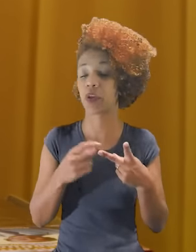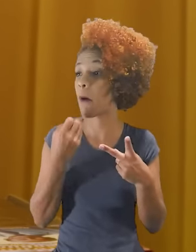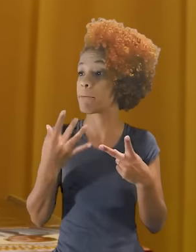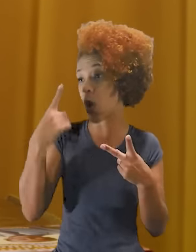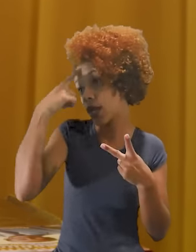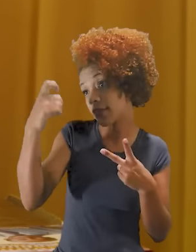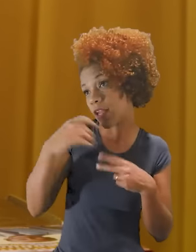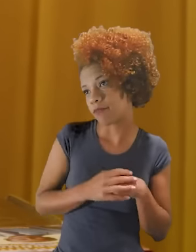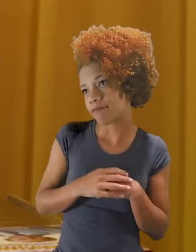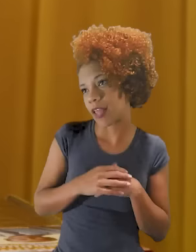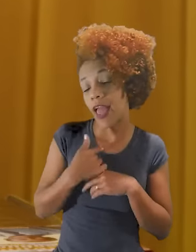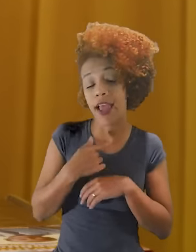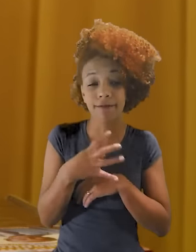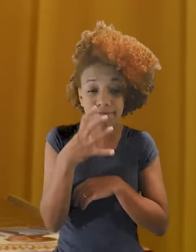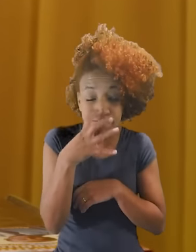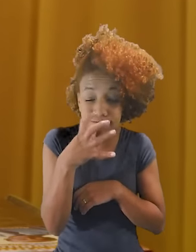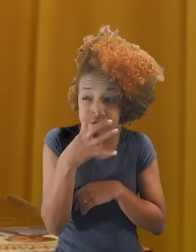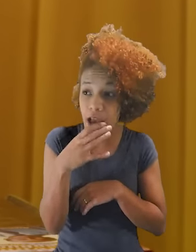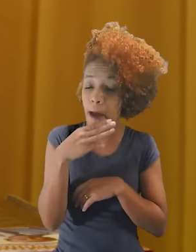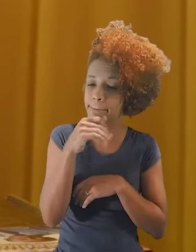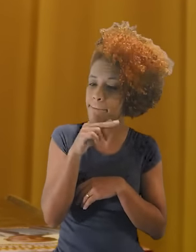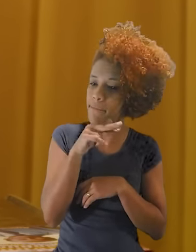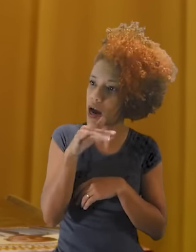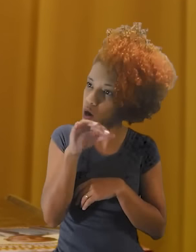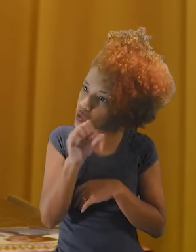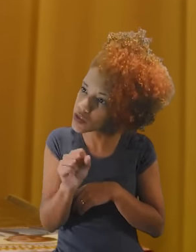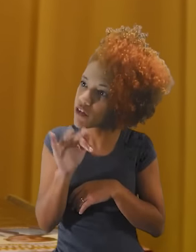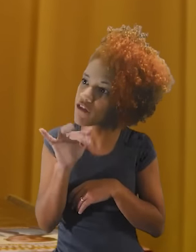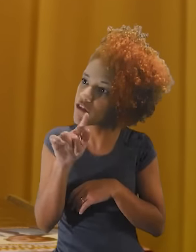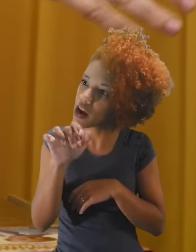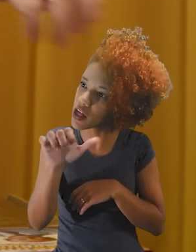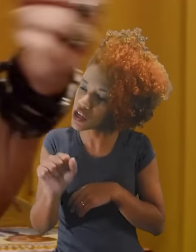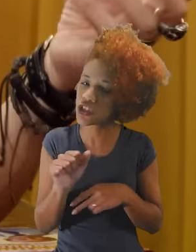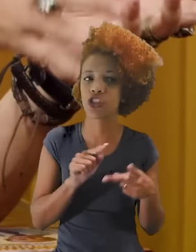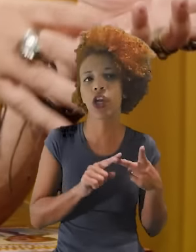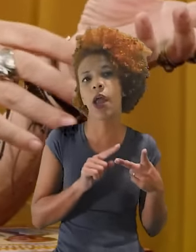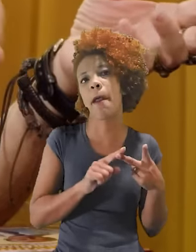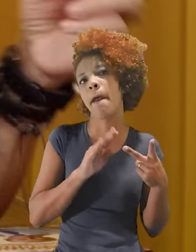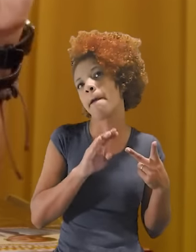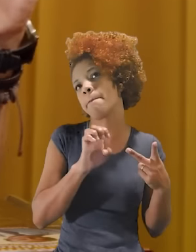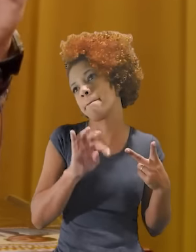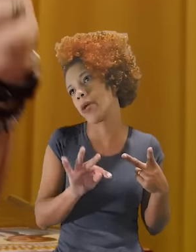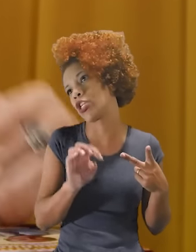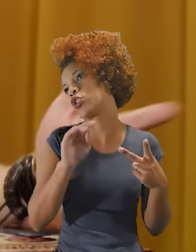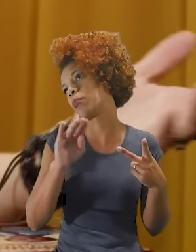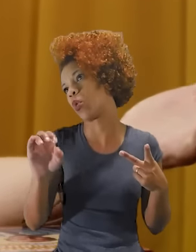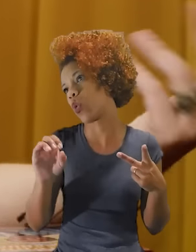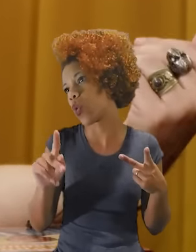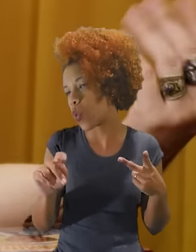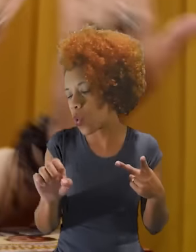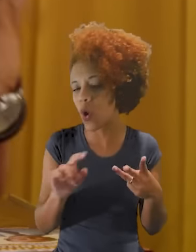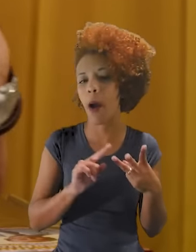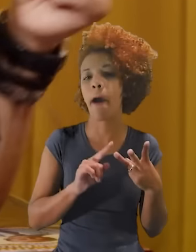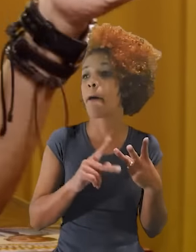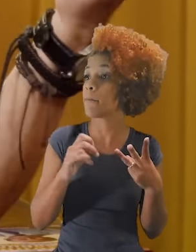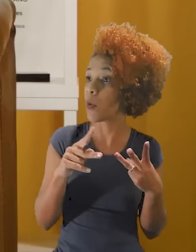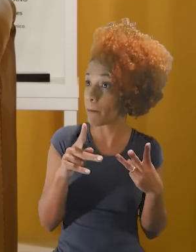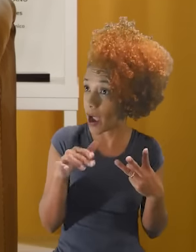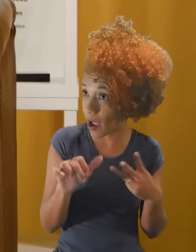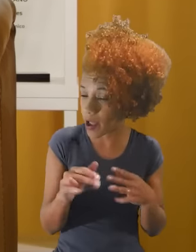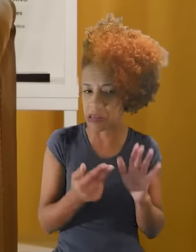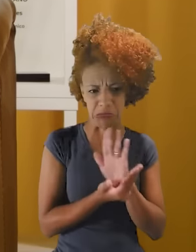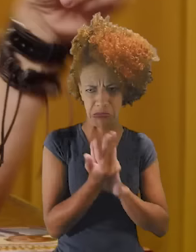ideia. Ele era muito fã do Max Fleischer, que é o cara que fez o Betty Boo, Popeye. Sim, sim. E esse cara também era um puta gênio.